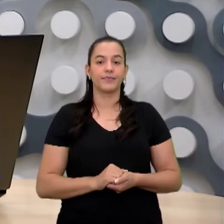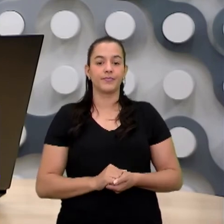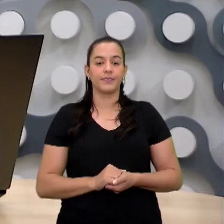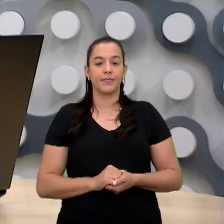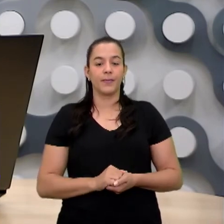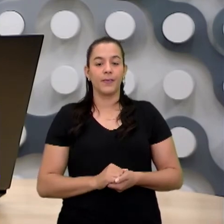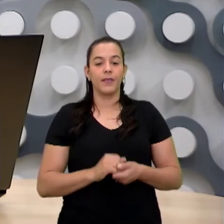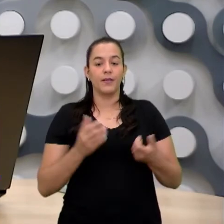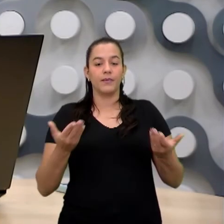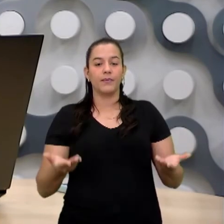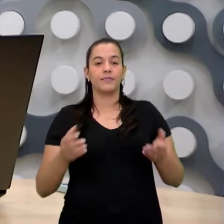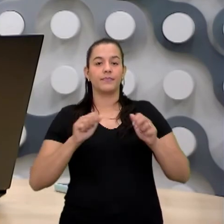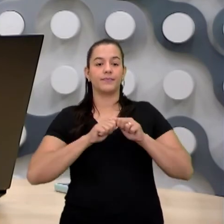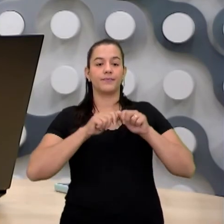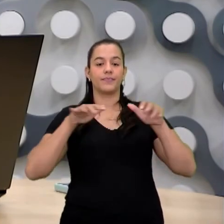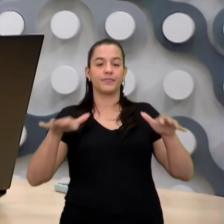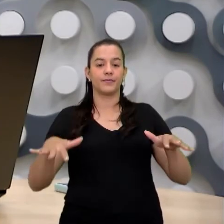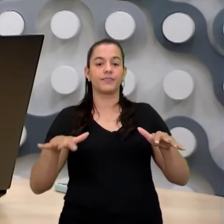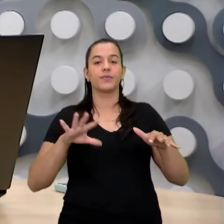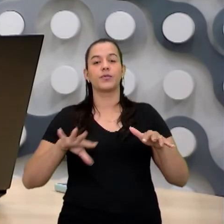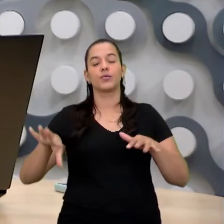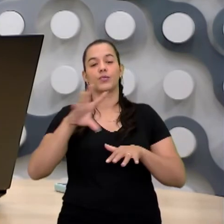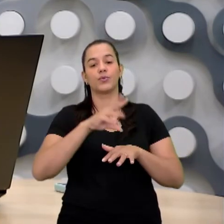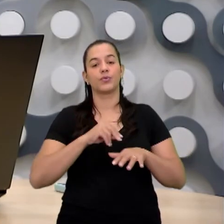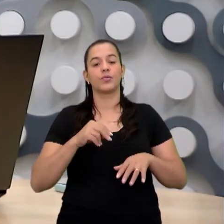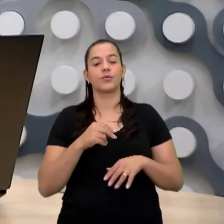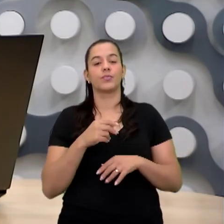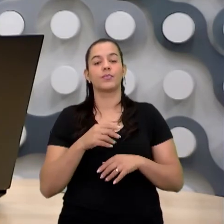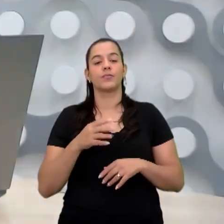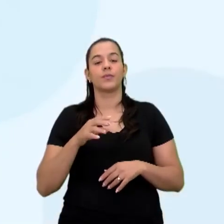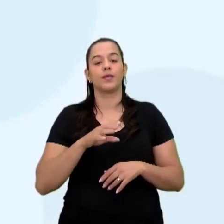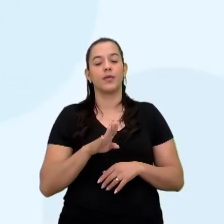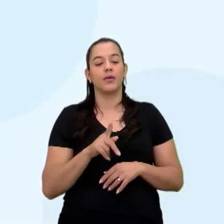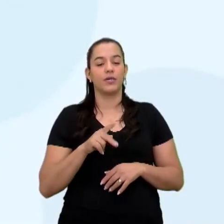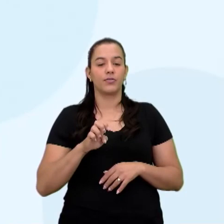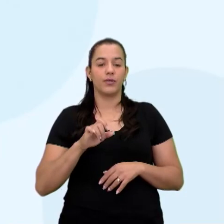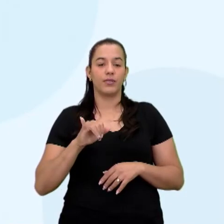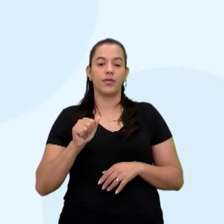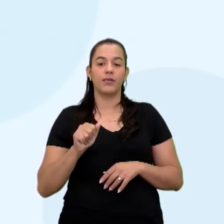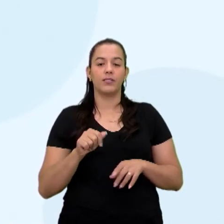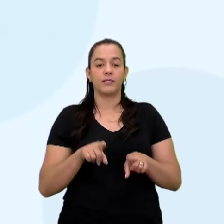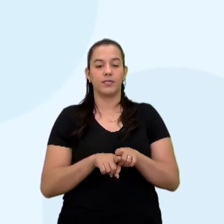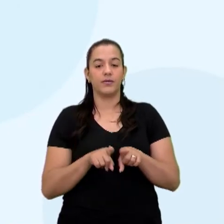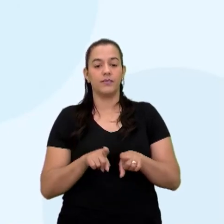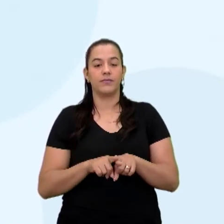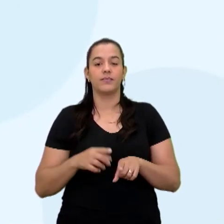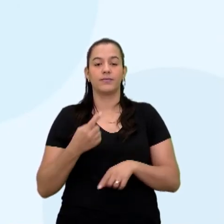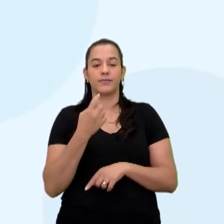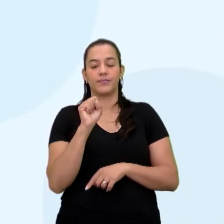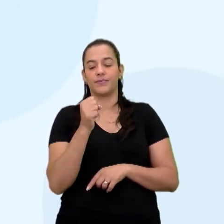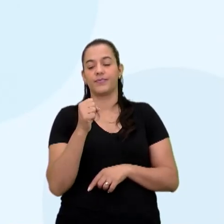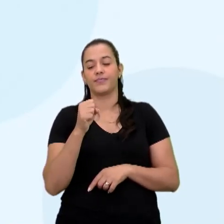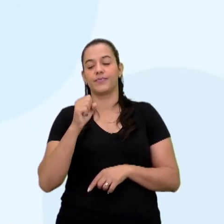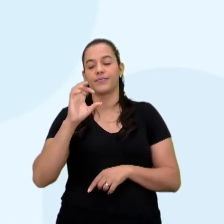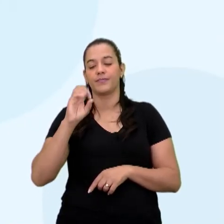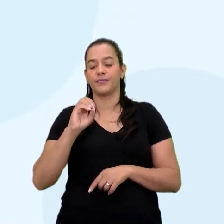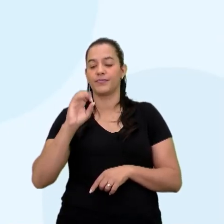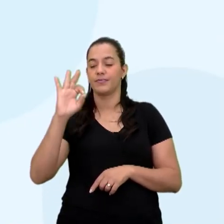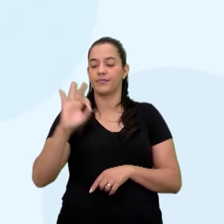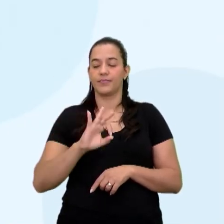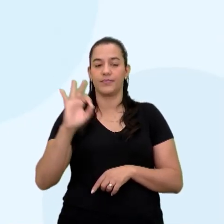da massa de rendimento domiciliar per capita. Pode colocar na tela aí, por gentileza. 80% aí